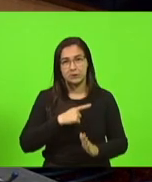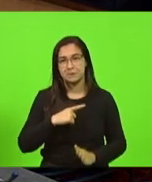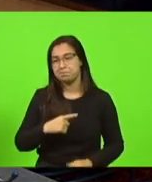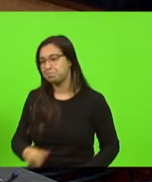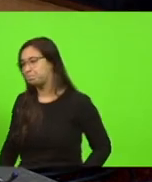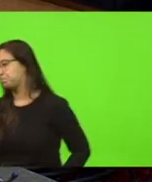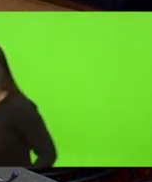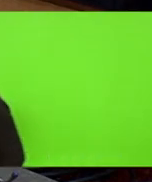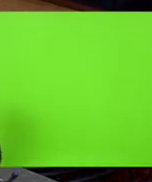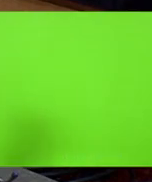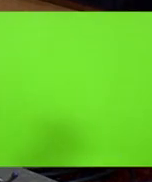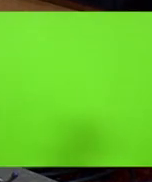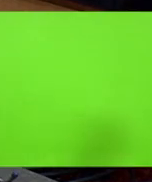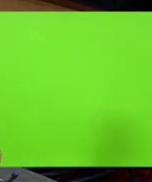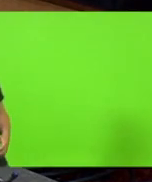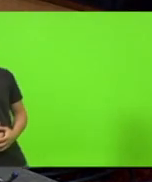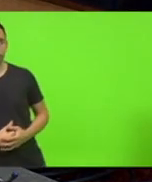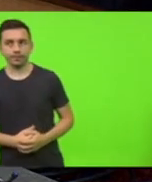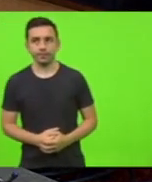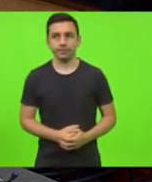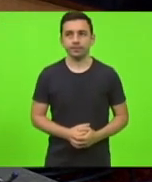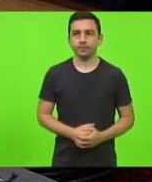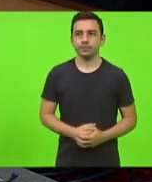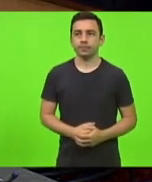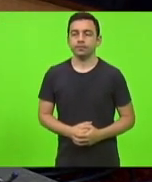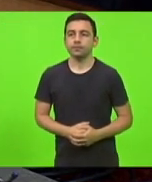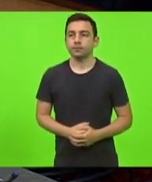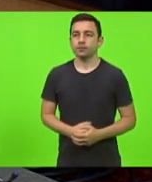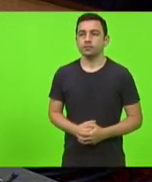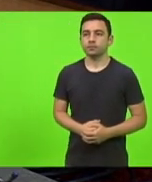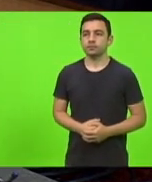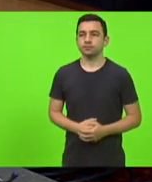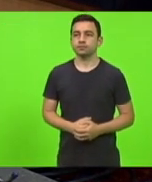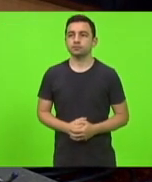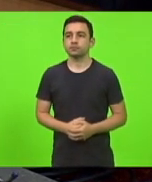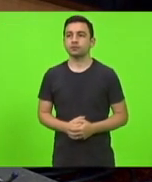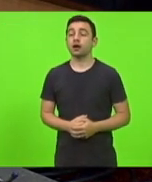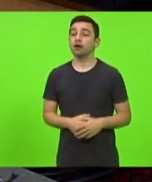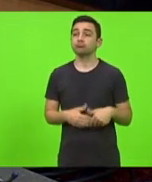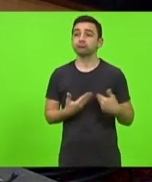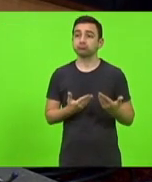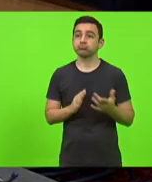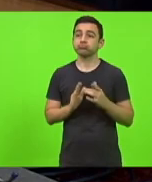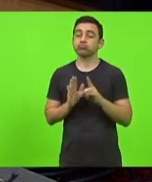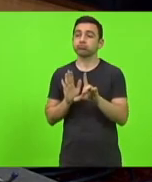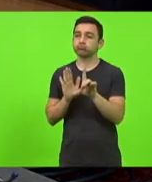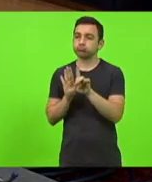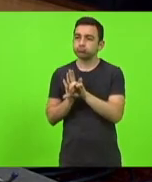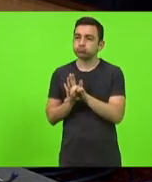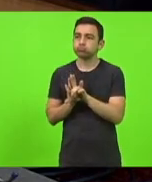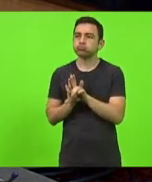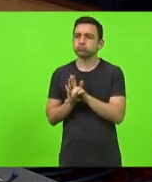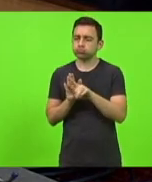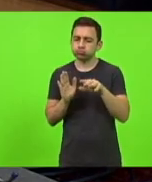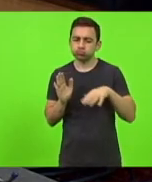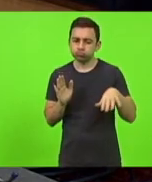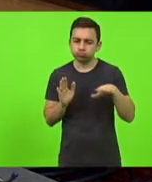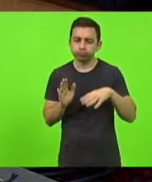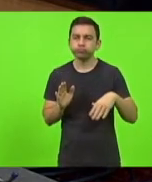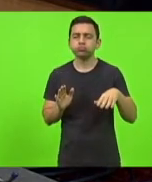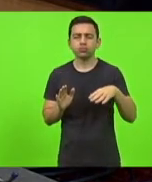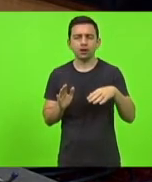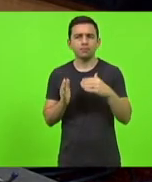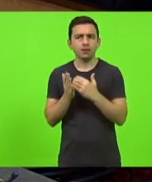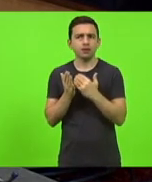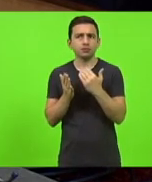é uma legislação à frente a nível de país. Santa Catarina, nessa área ambiental, nós temos